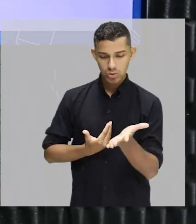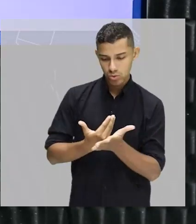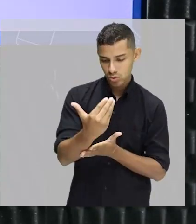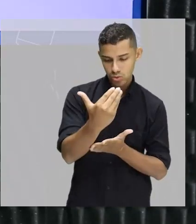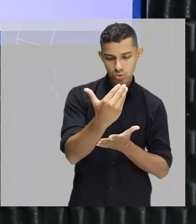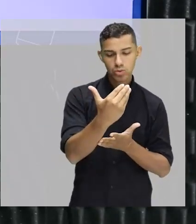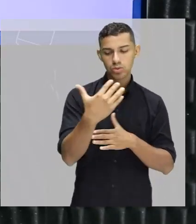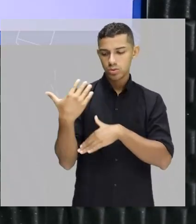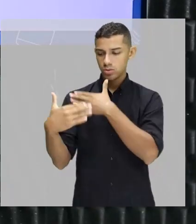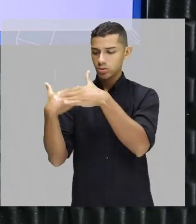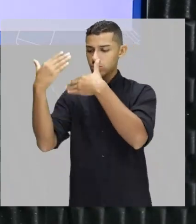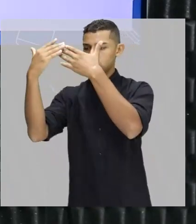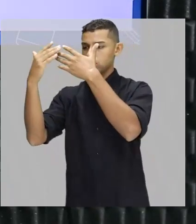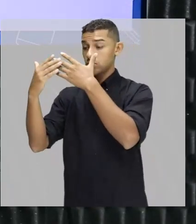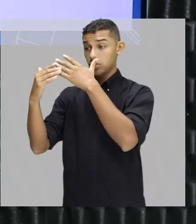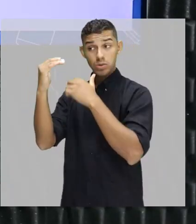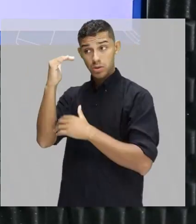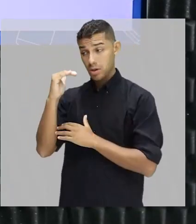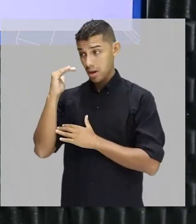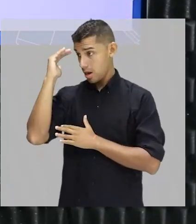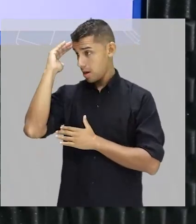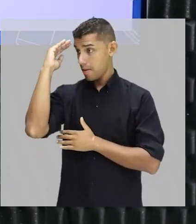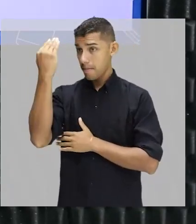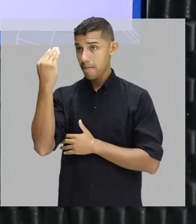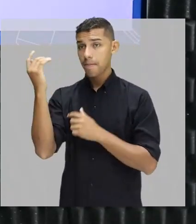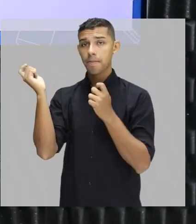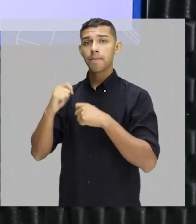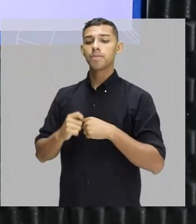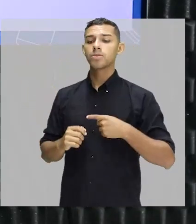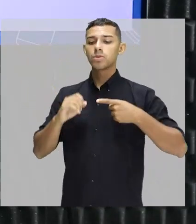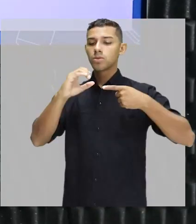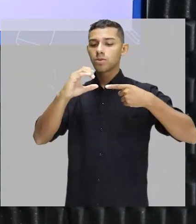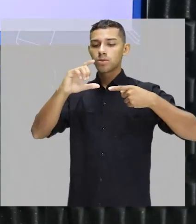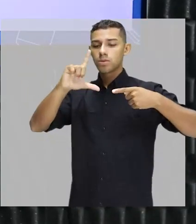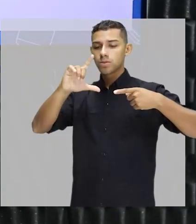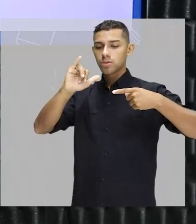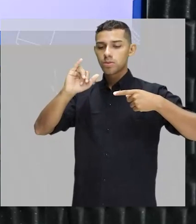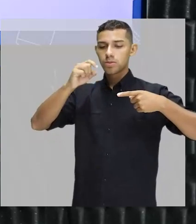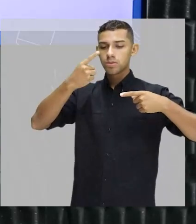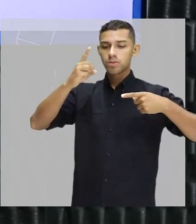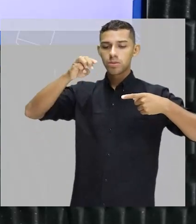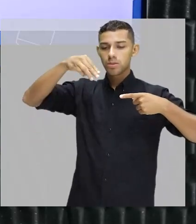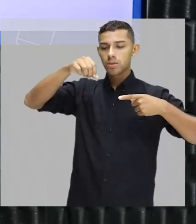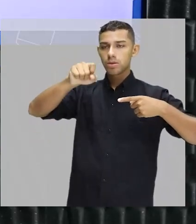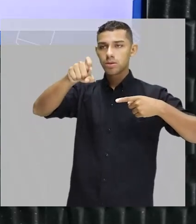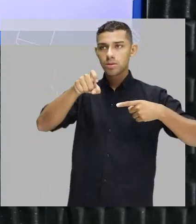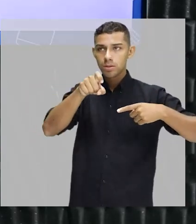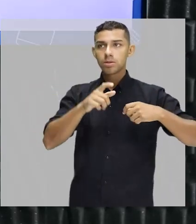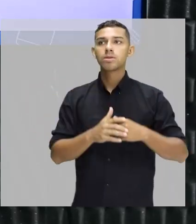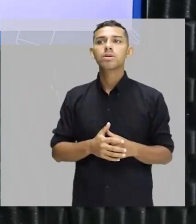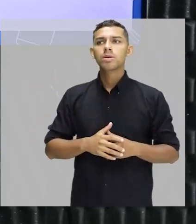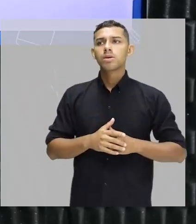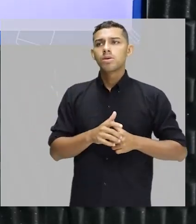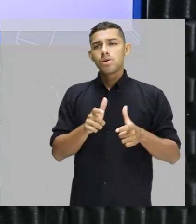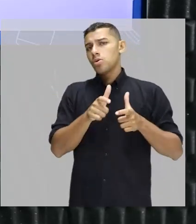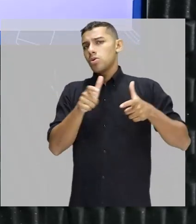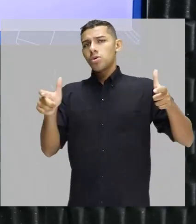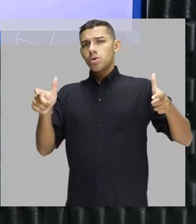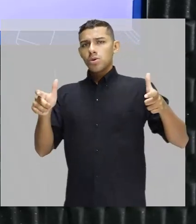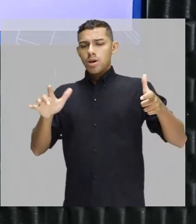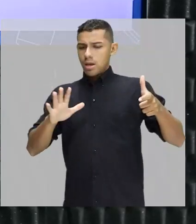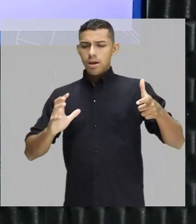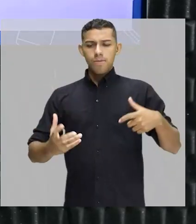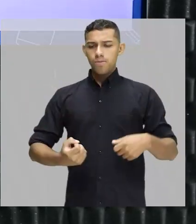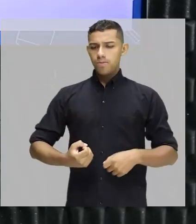início, o desenvolvimento, o clímax e o desfecho. O que seria o clímax? É aquele momento de maior emoção, Quando você está lendo